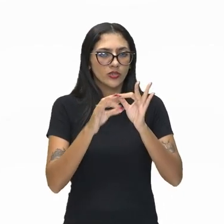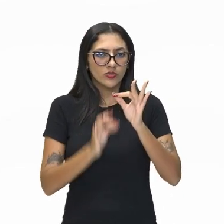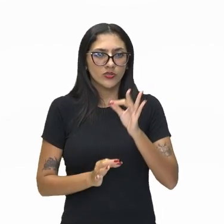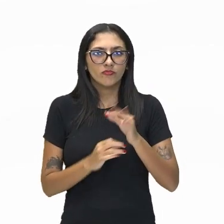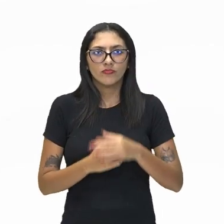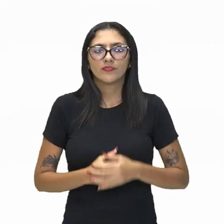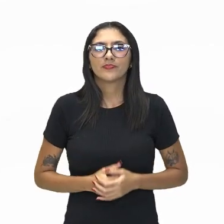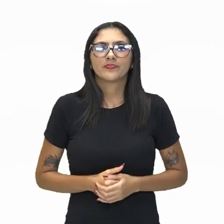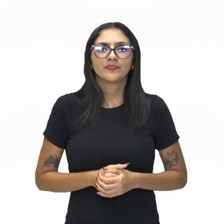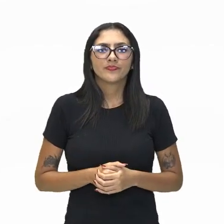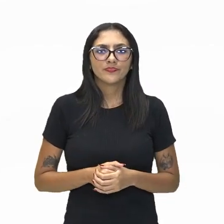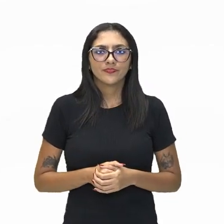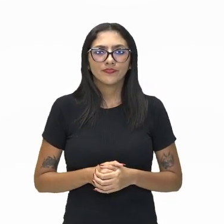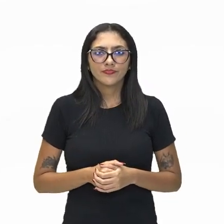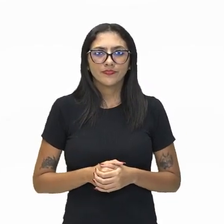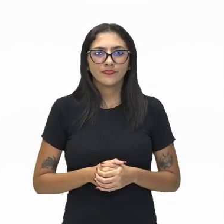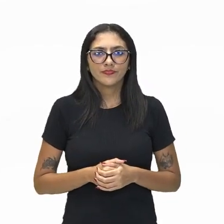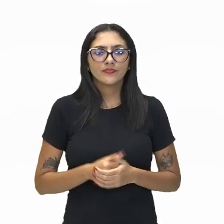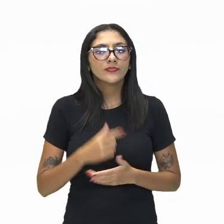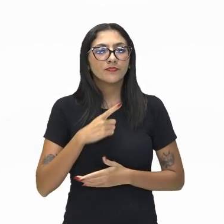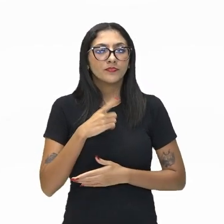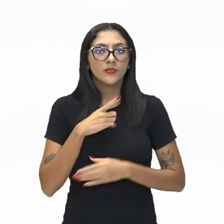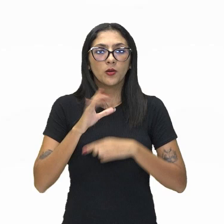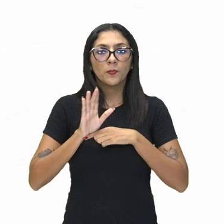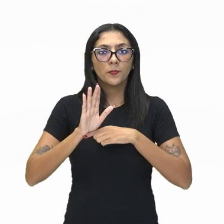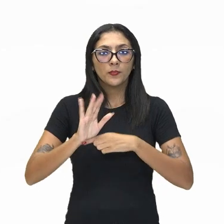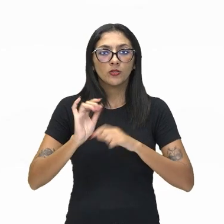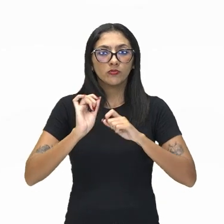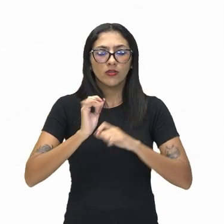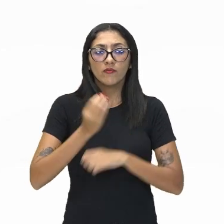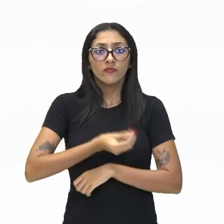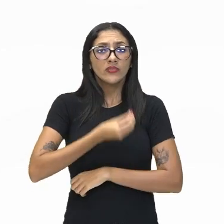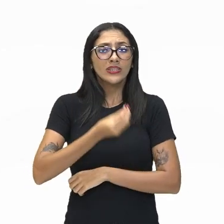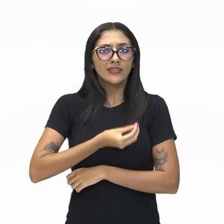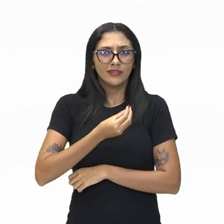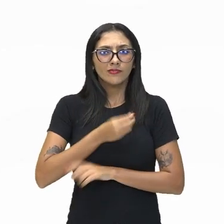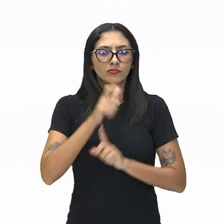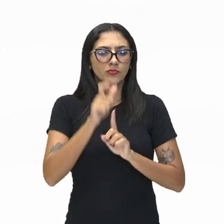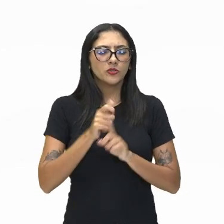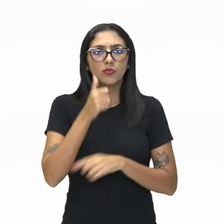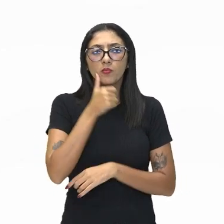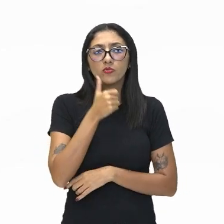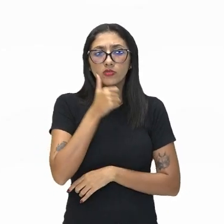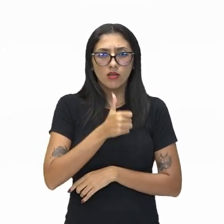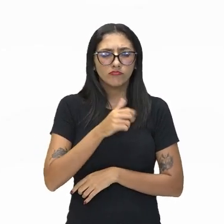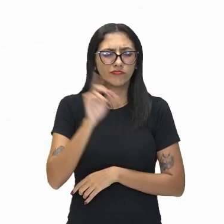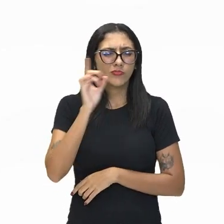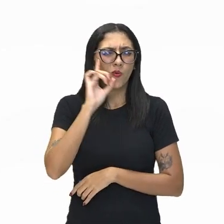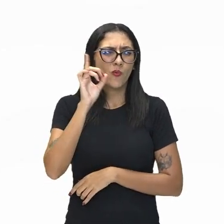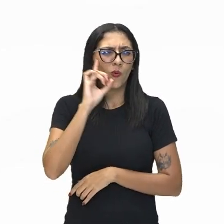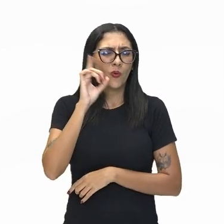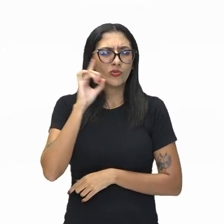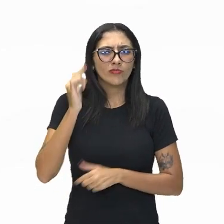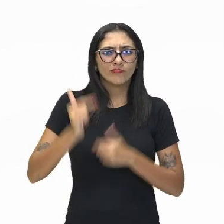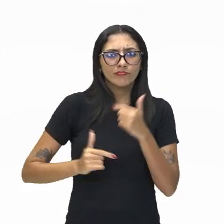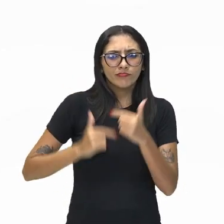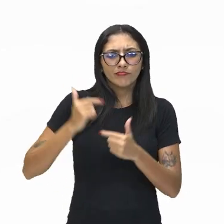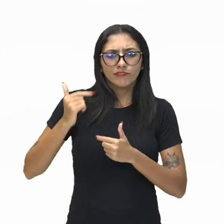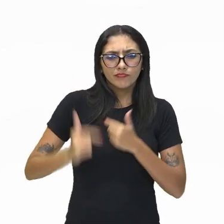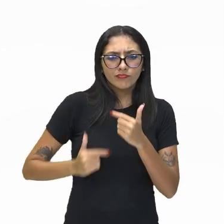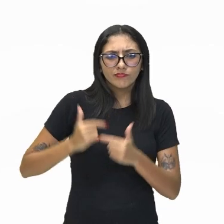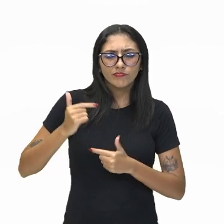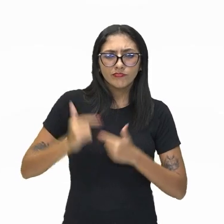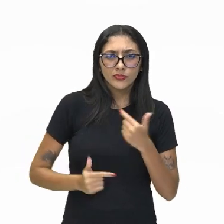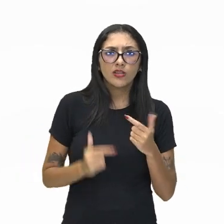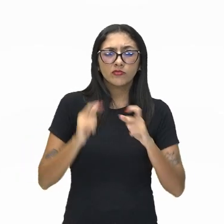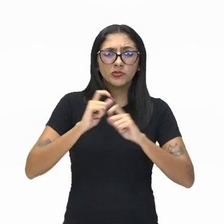como enredo, o conto fala sobre a vida de uma moça que passava os dias tecendo. Ela tecia desde a claridade do dia